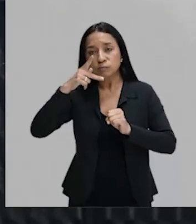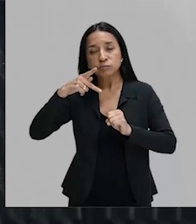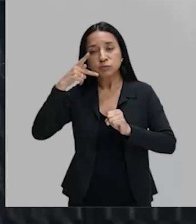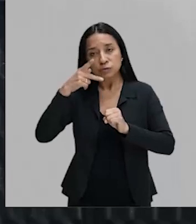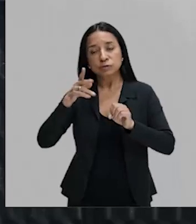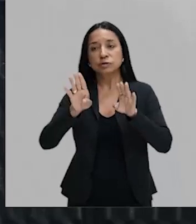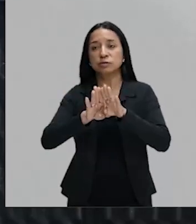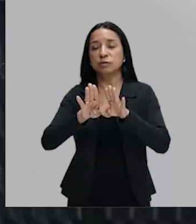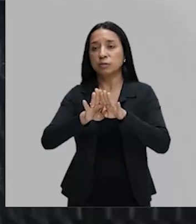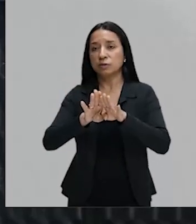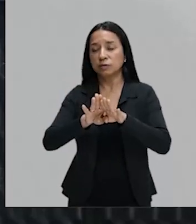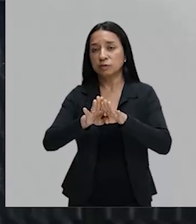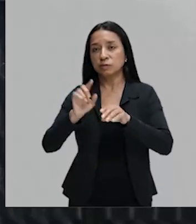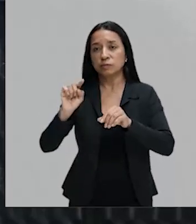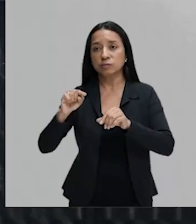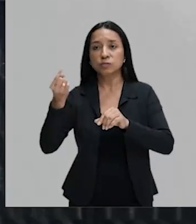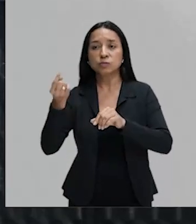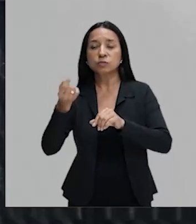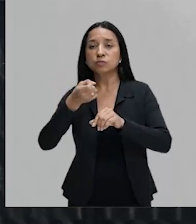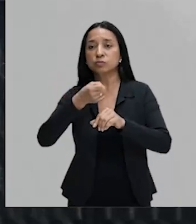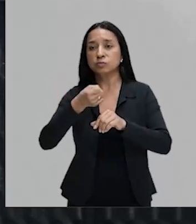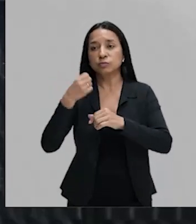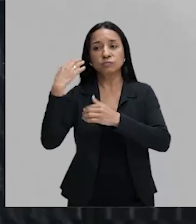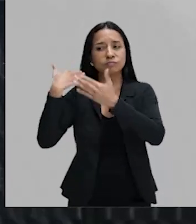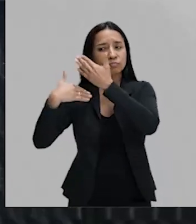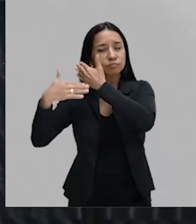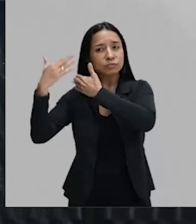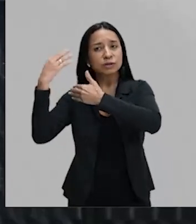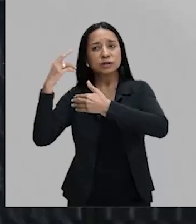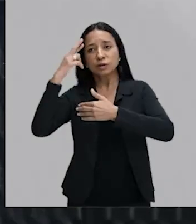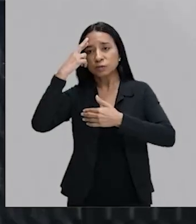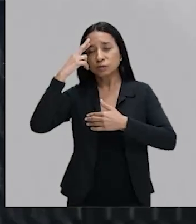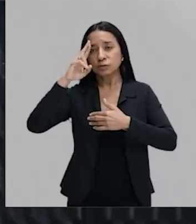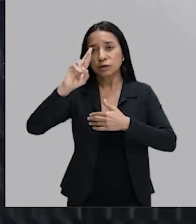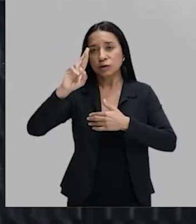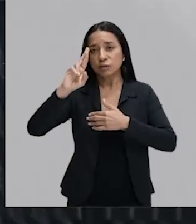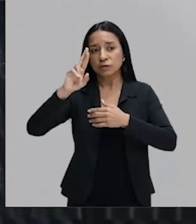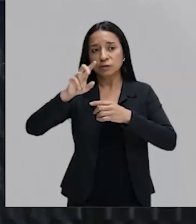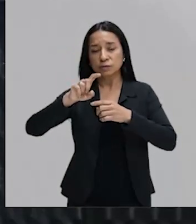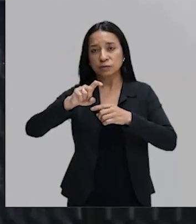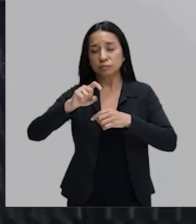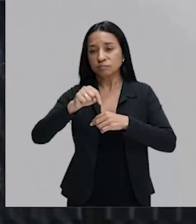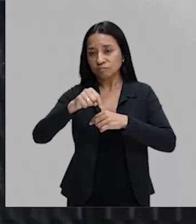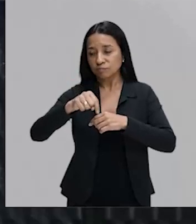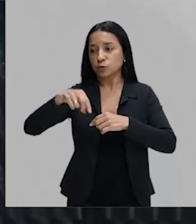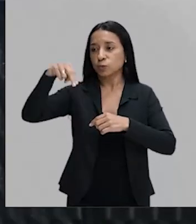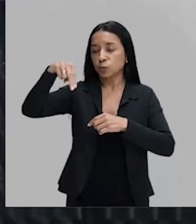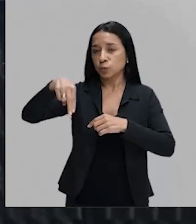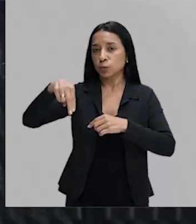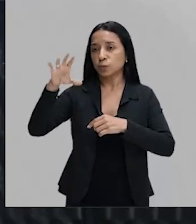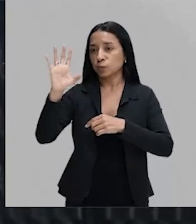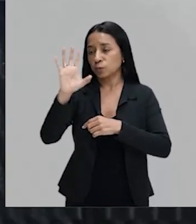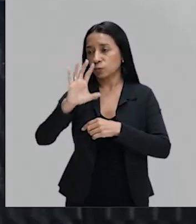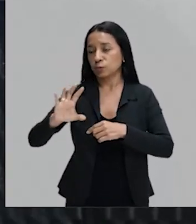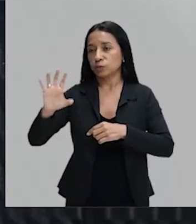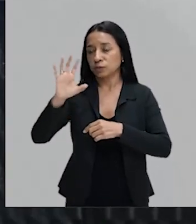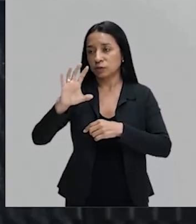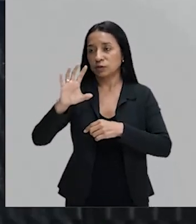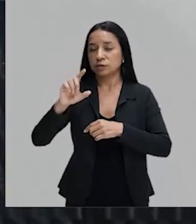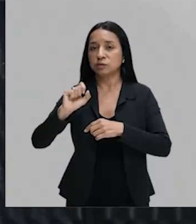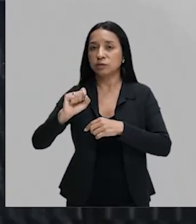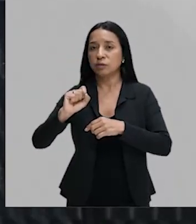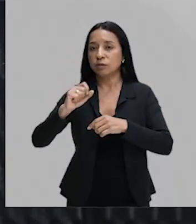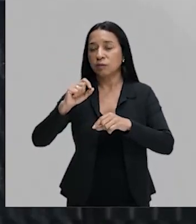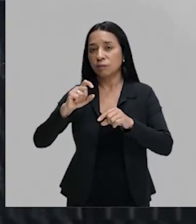Juntamente com aqueles velhos senhores de engenho do Nordeste, esses produtores de